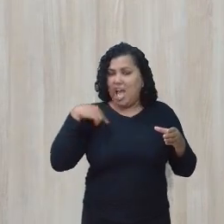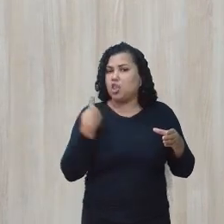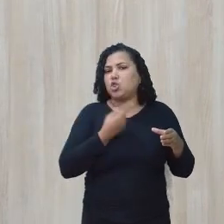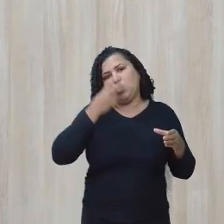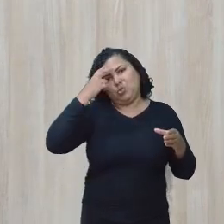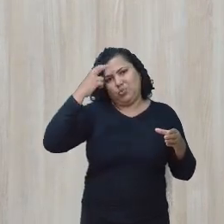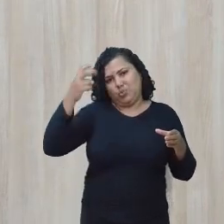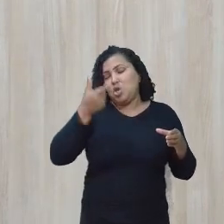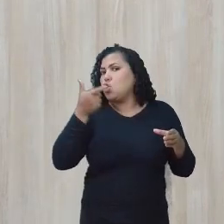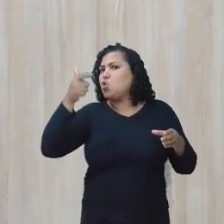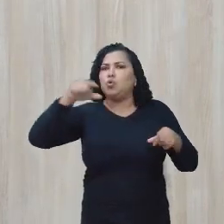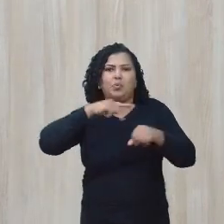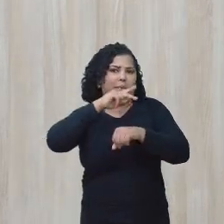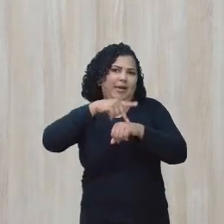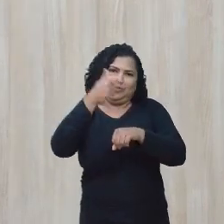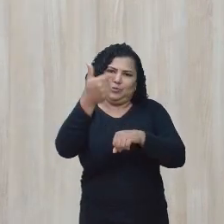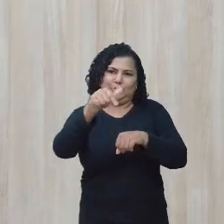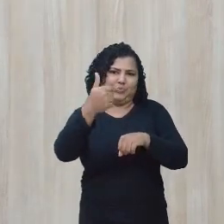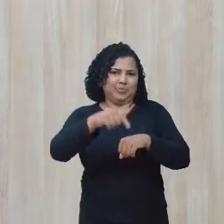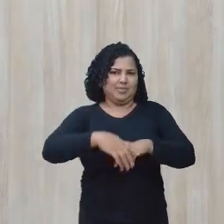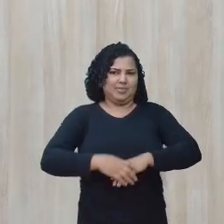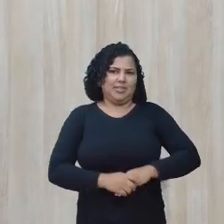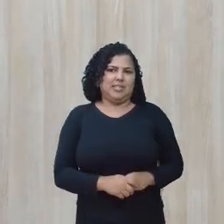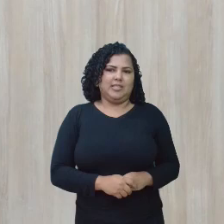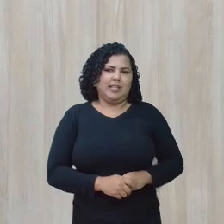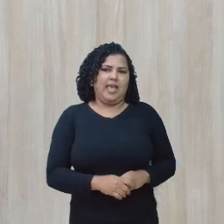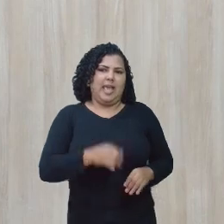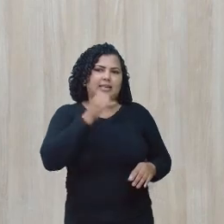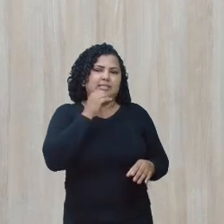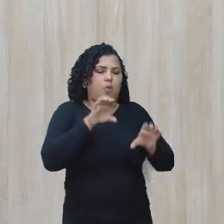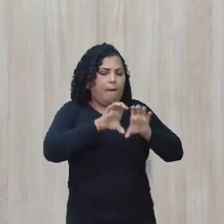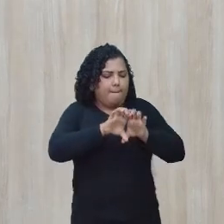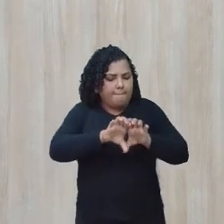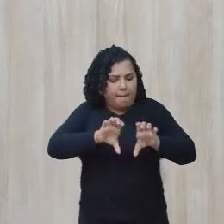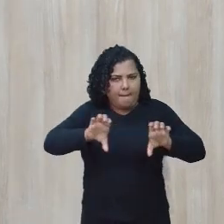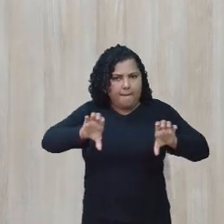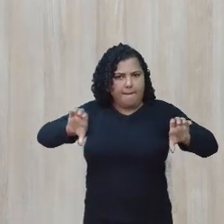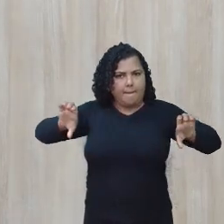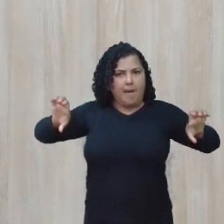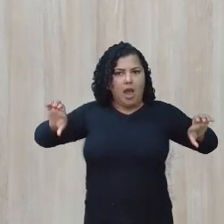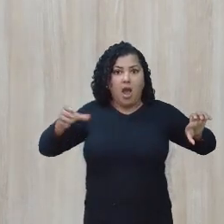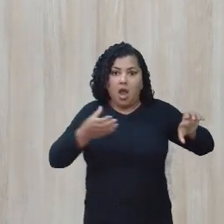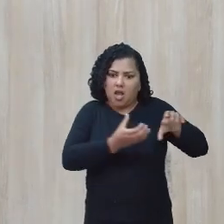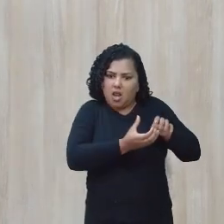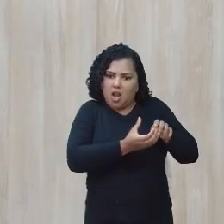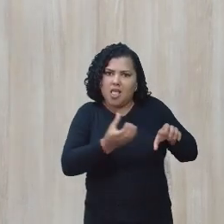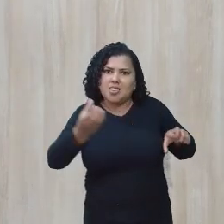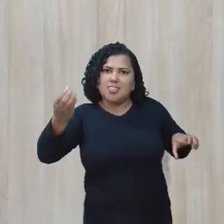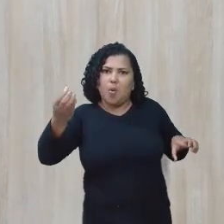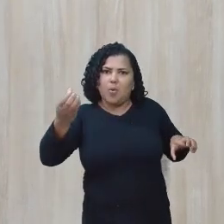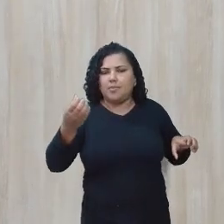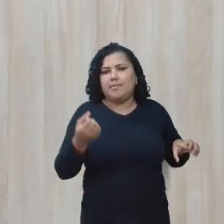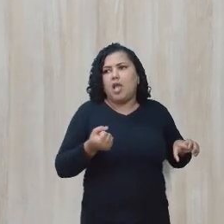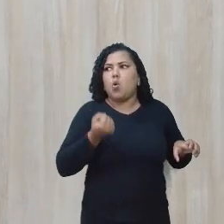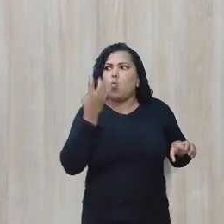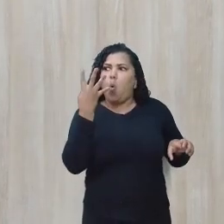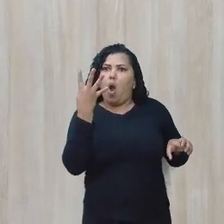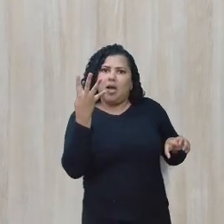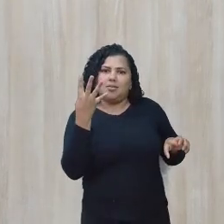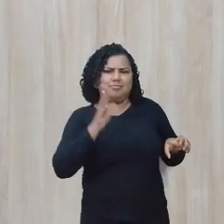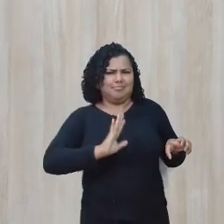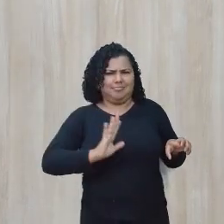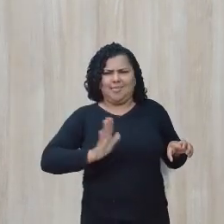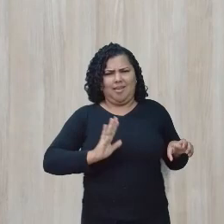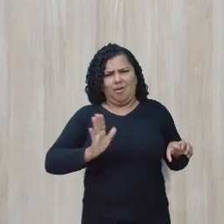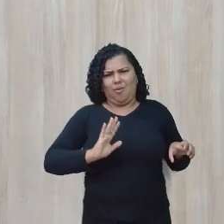o francesinho, né? O francês. Tem o quê? Tem um baguete, que é gigantesco. Então ninguém vai comer, me dê aí 4 baguetes.